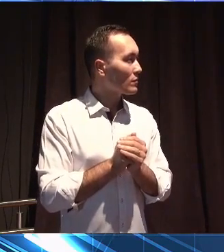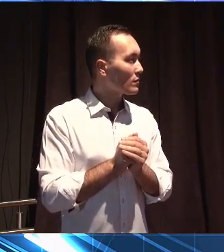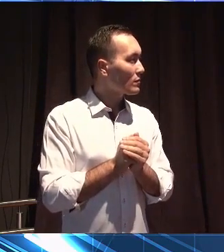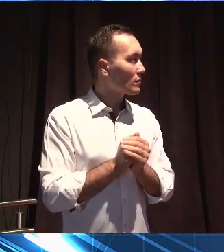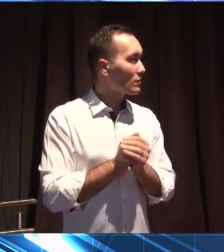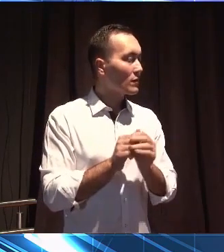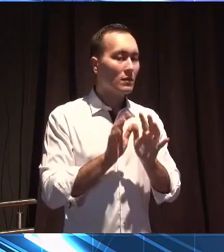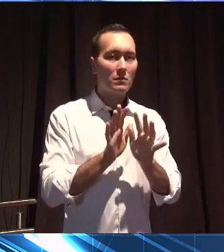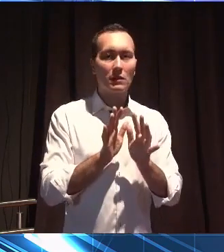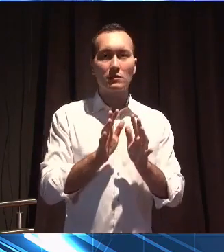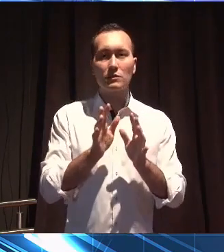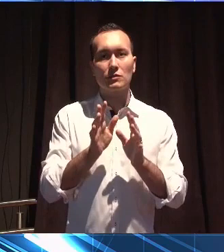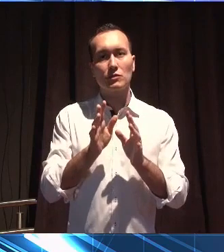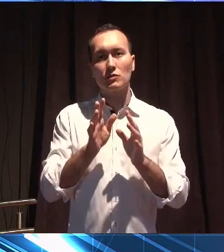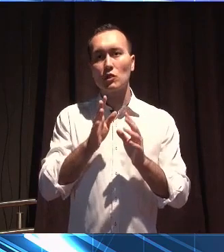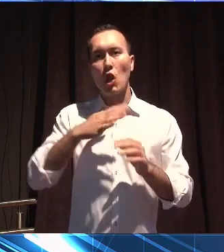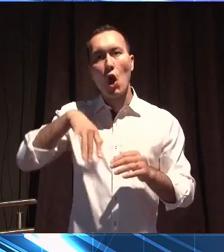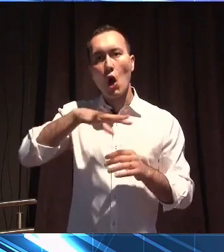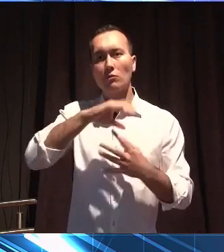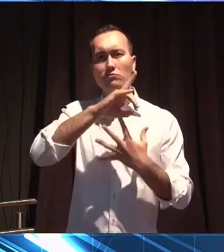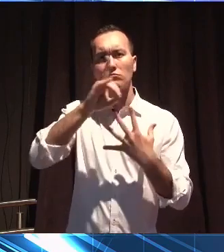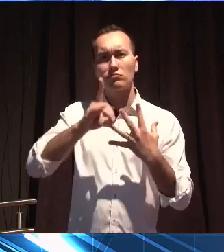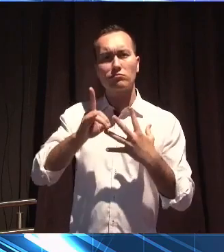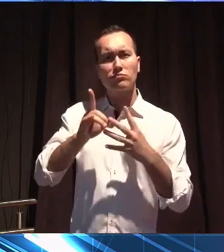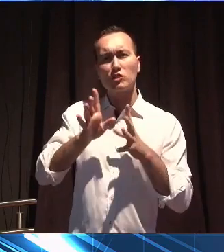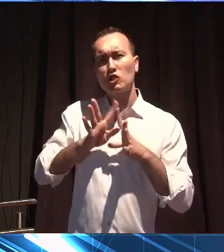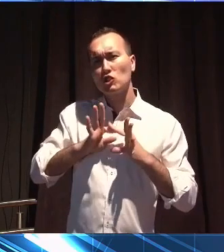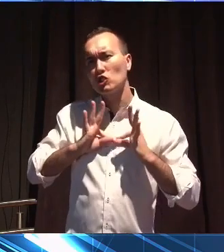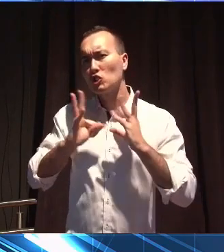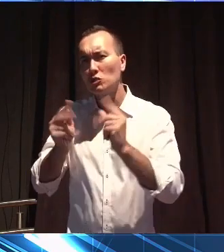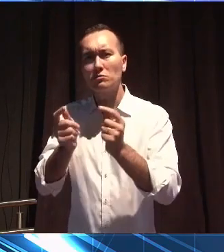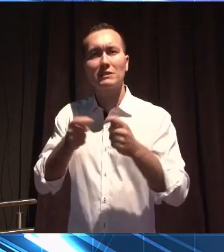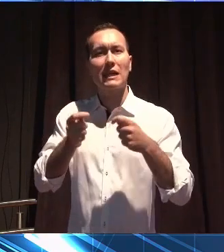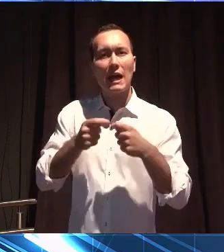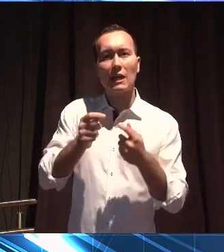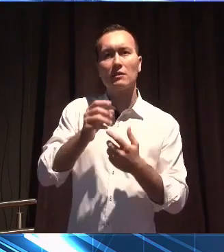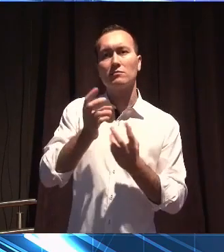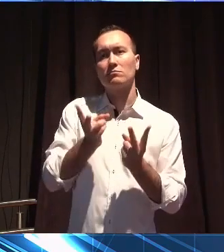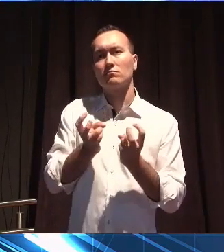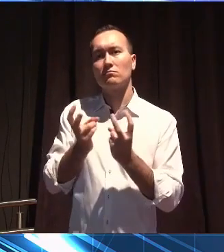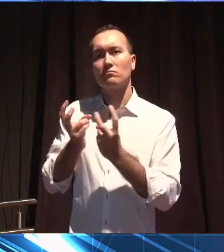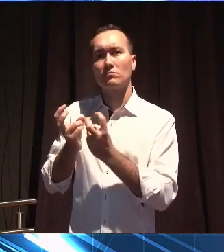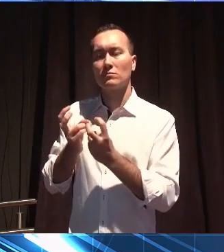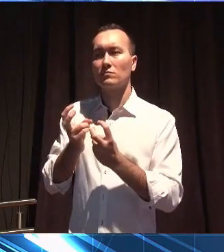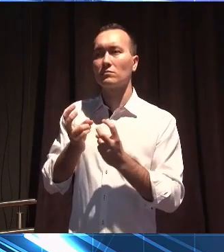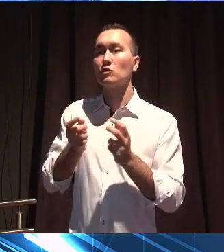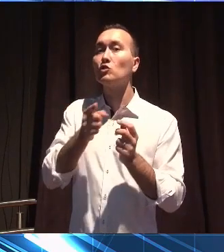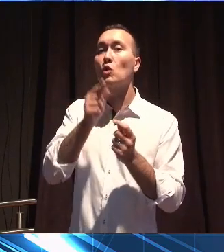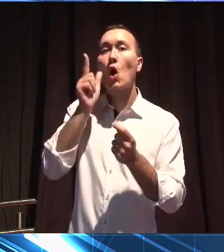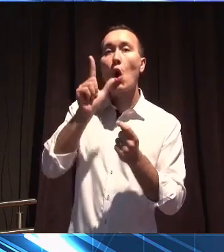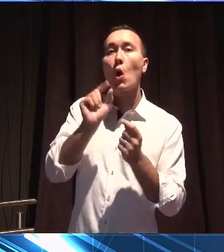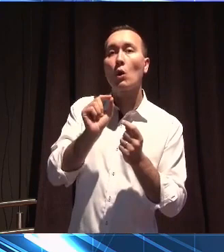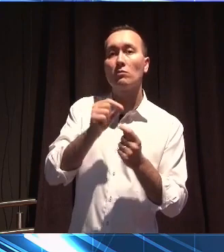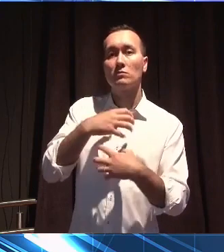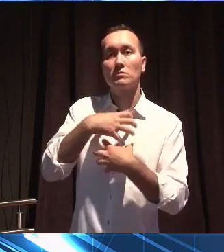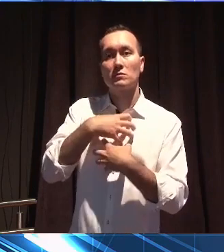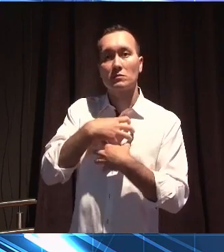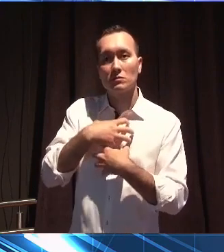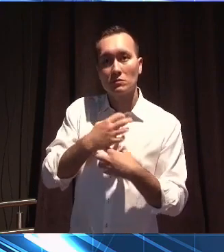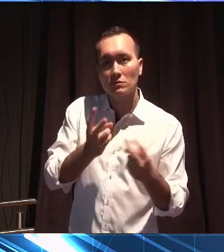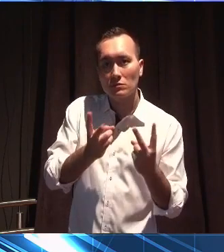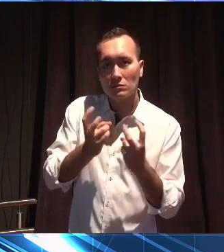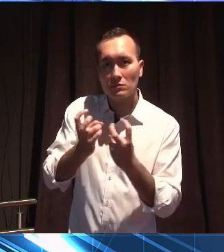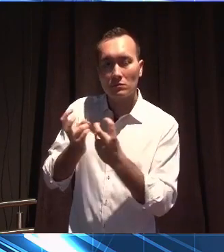cria de dado no nosso dia a dia, dá para a gente ter uma extração, por exemplo, de questão de emoção. Dá para a gente trabalhar com uma questão, por